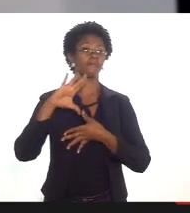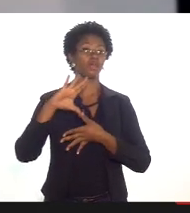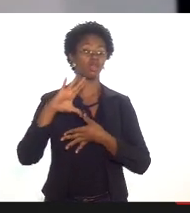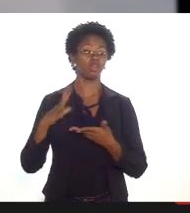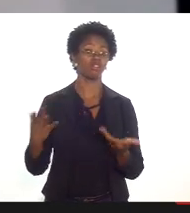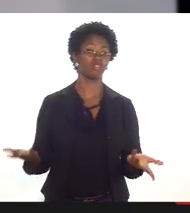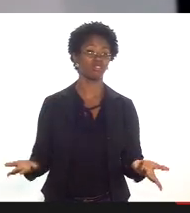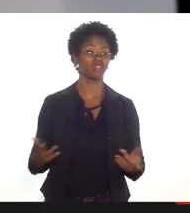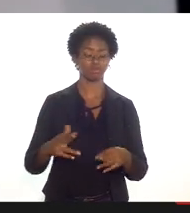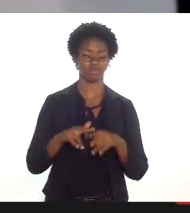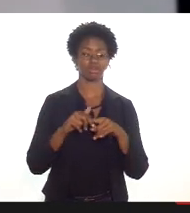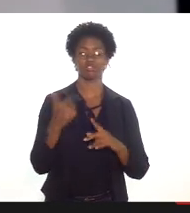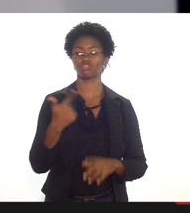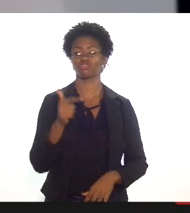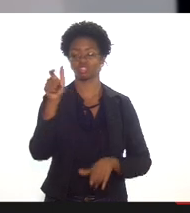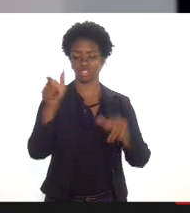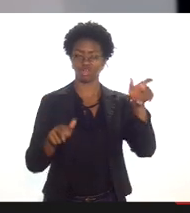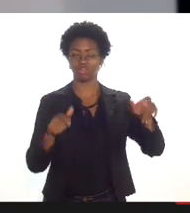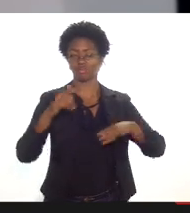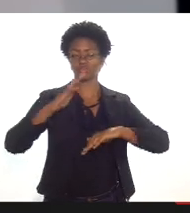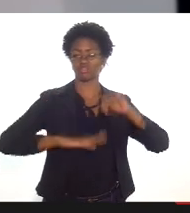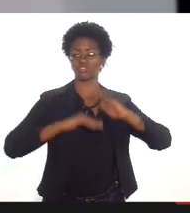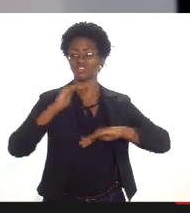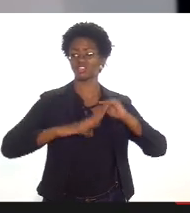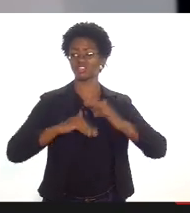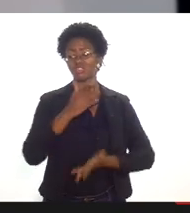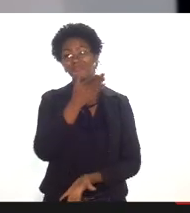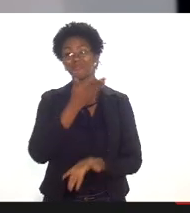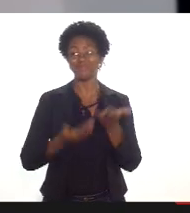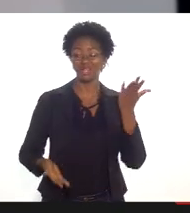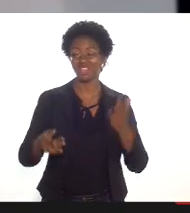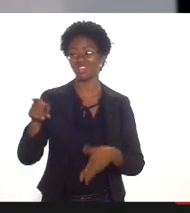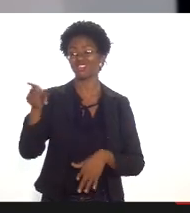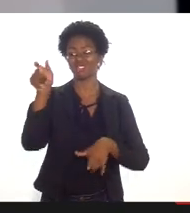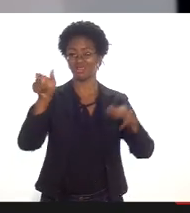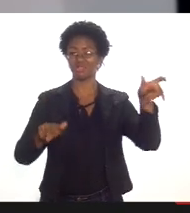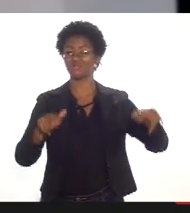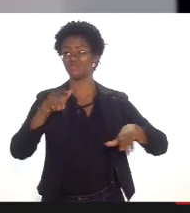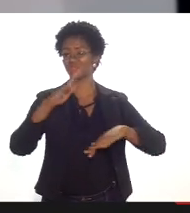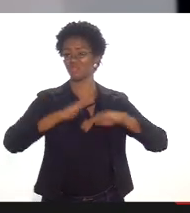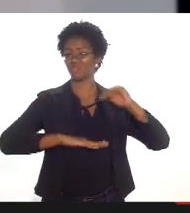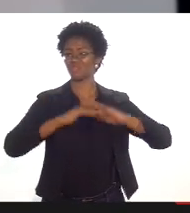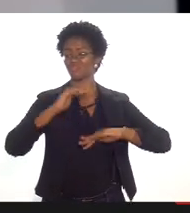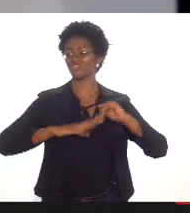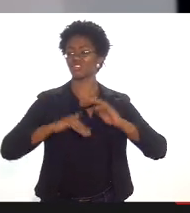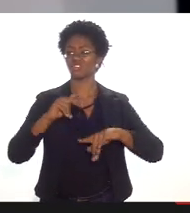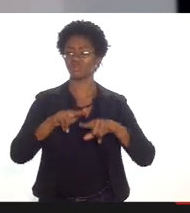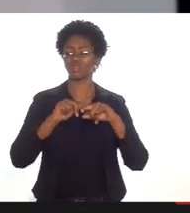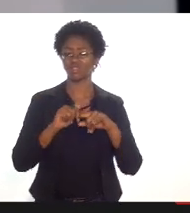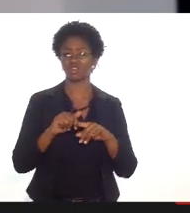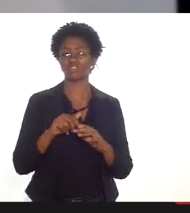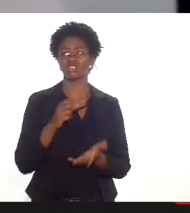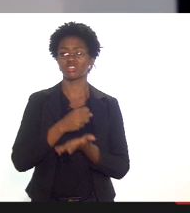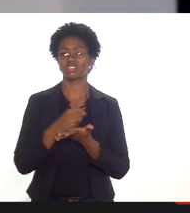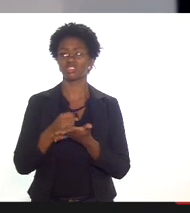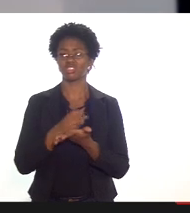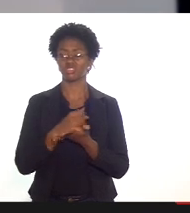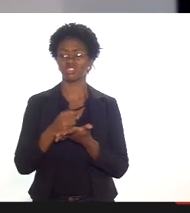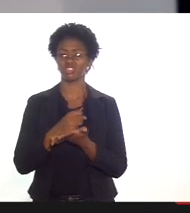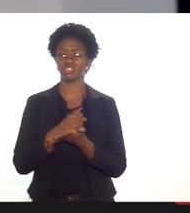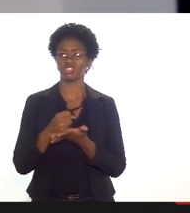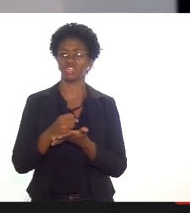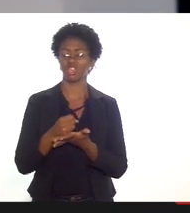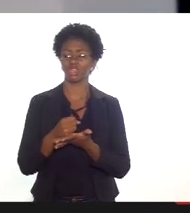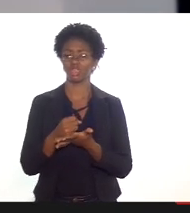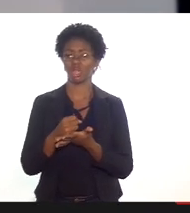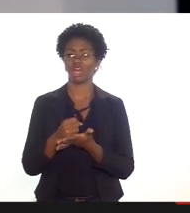Porque eles não tinham mais profissionais, iam perder os profissionais, porque os CTUs, os chamados contratos temporários da União, iam